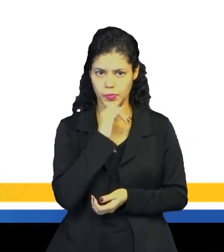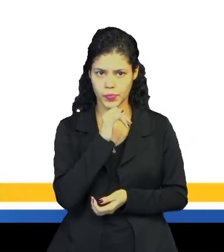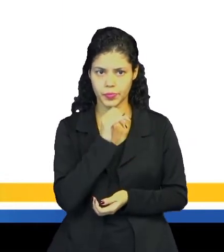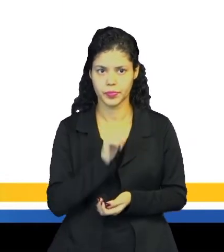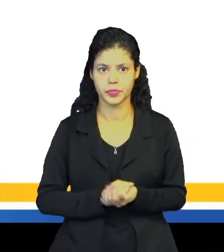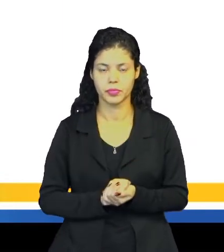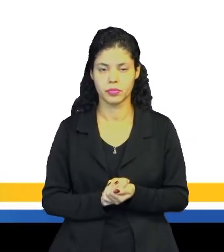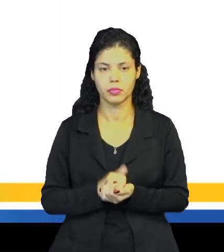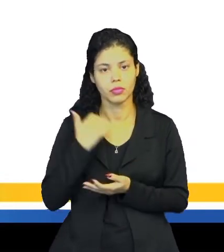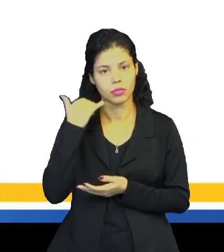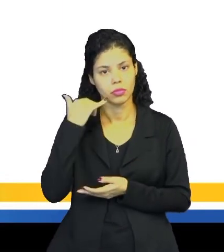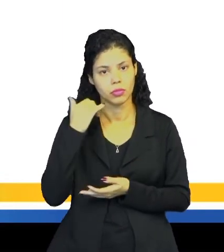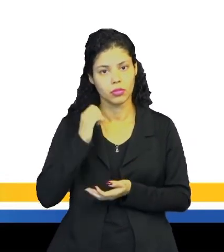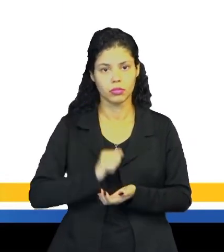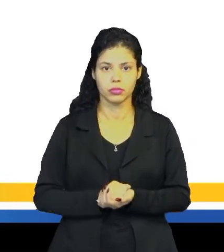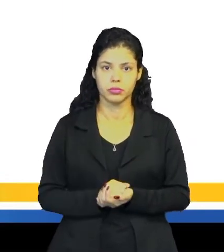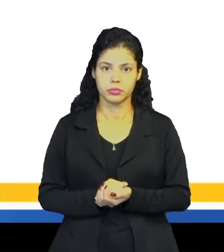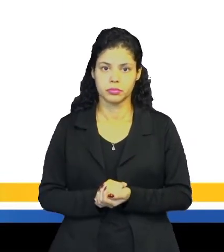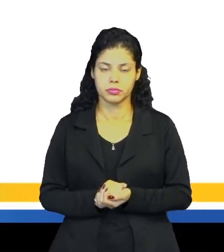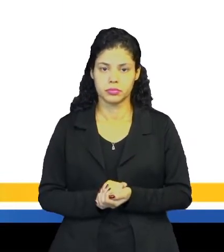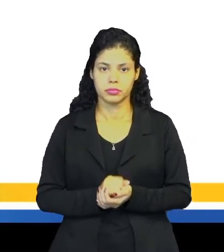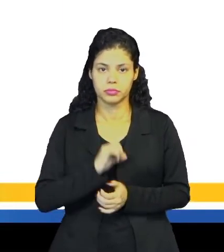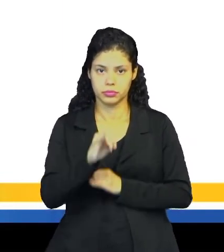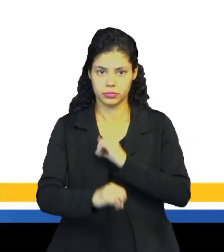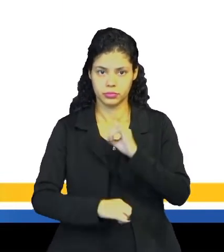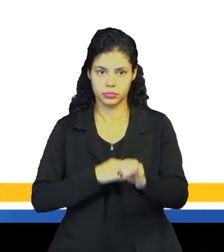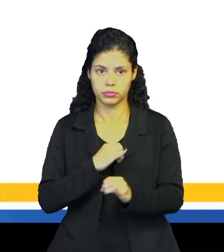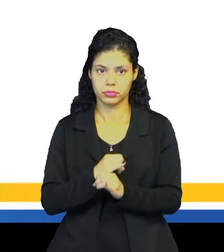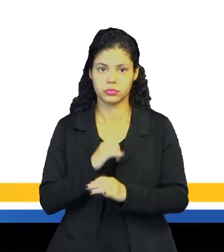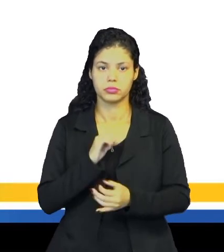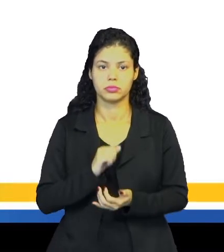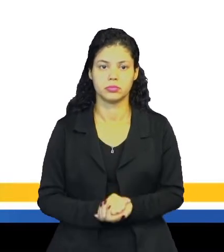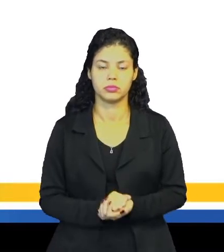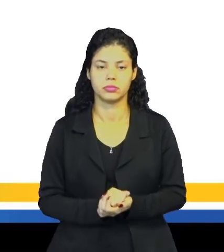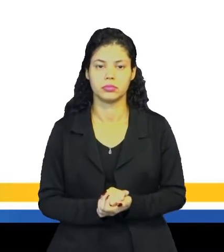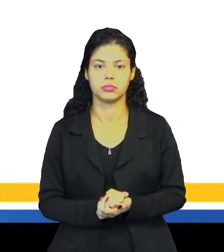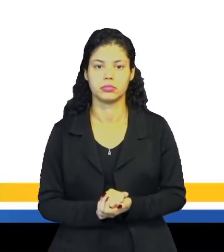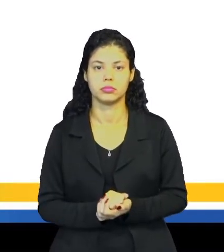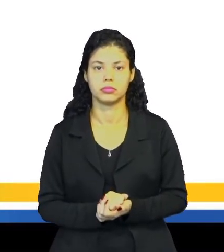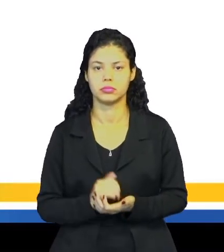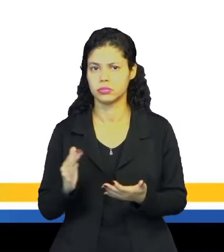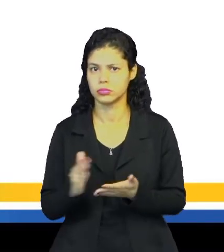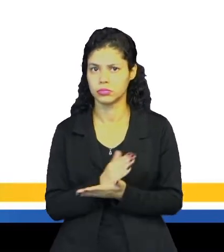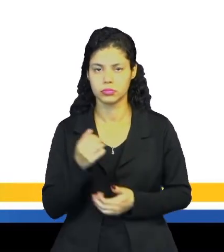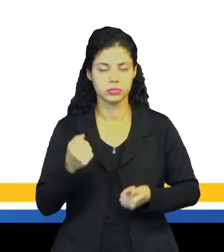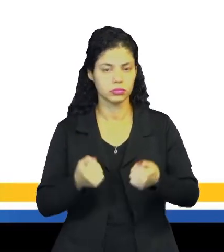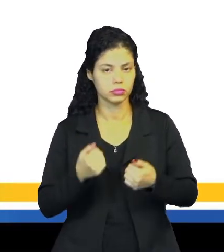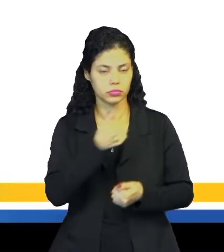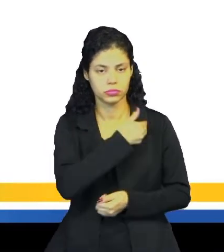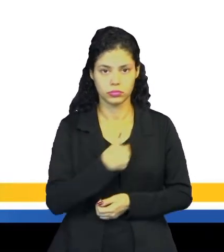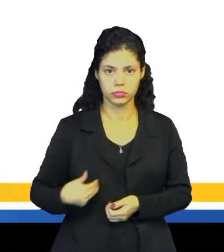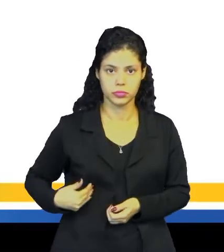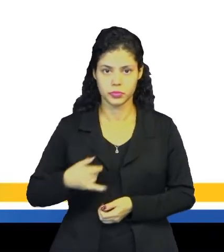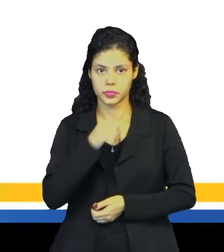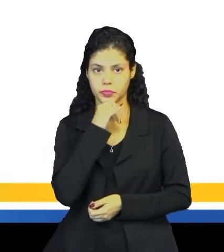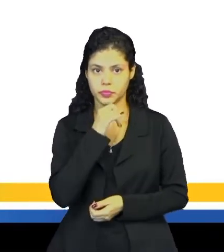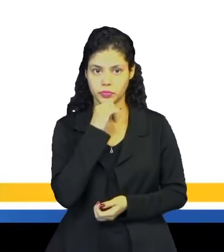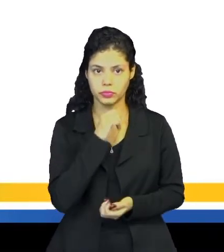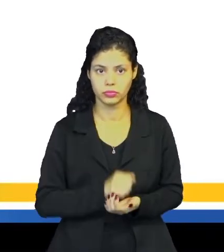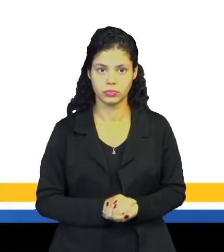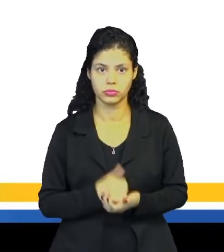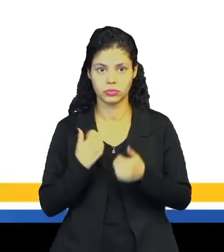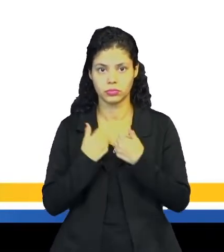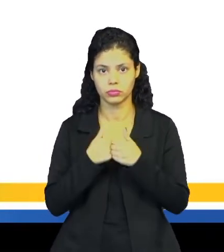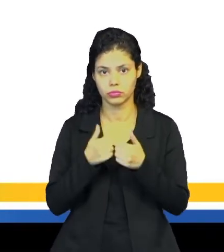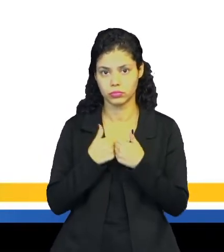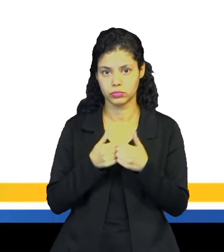the phone, ao telefone, on the internet, na internet, e com alguns meios de transporte público. Por exemplo, on the